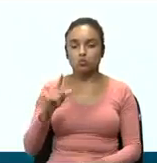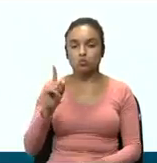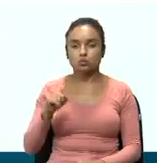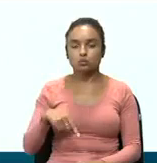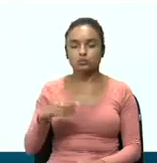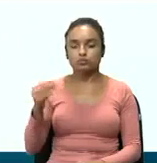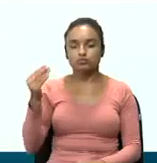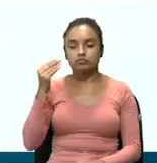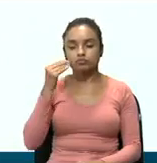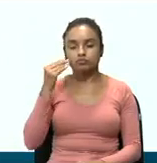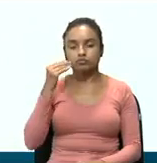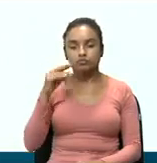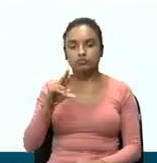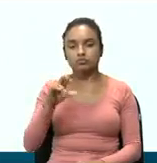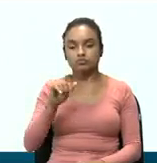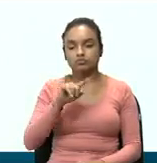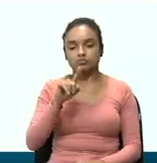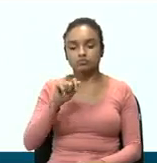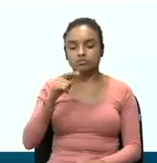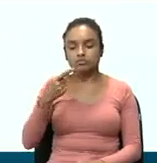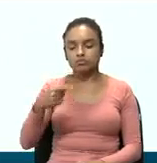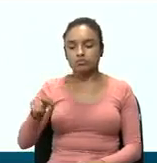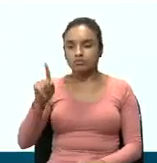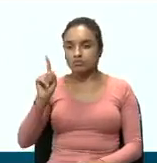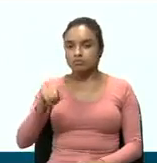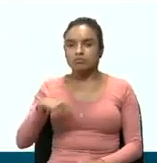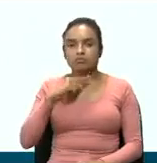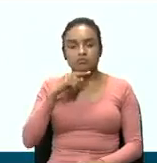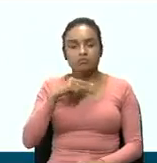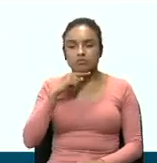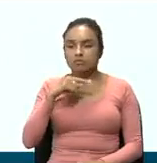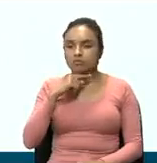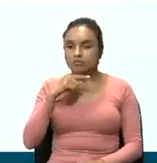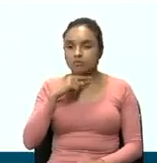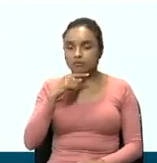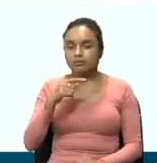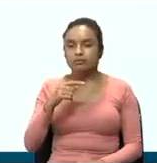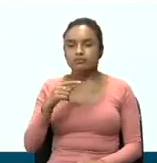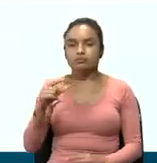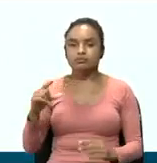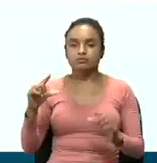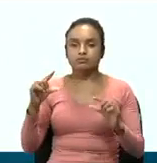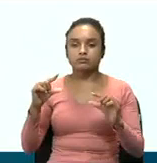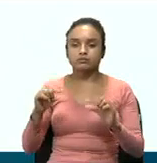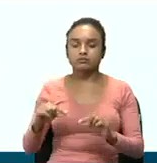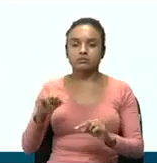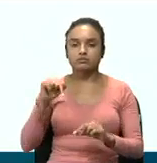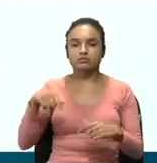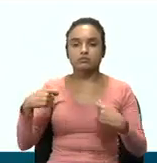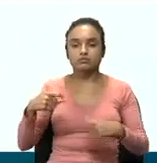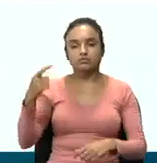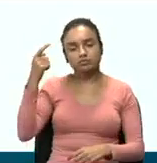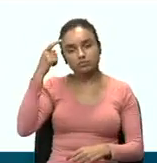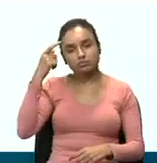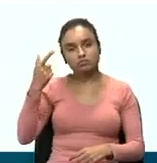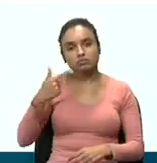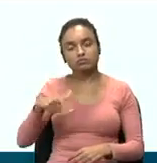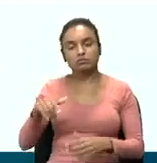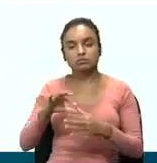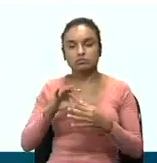o teste da razão ele é inconclusivo, tá? Vai ter que pensar numa